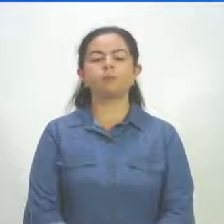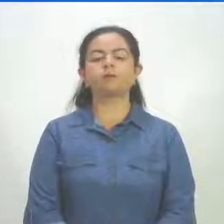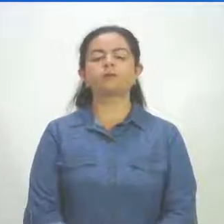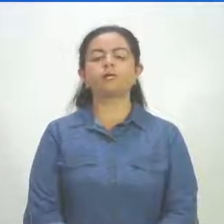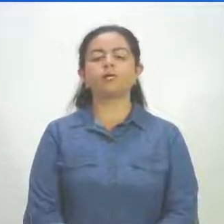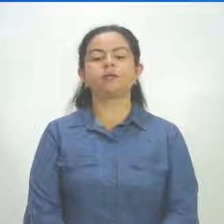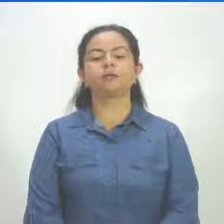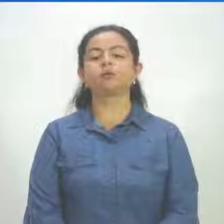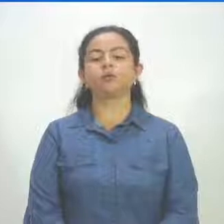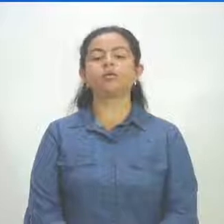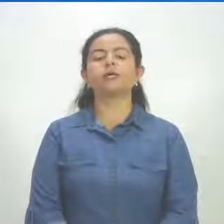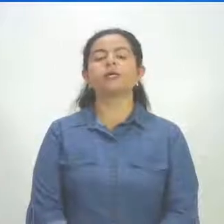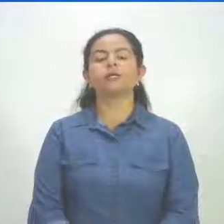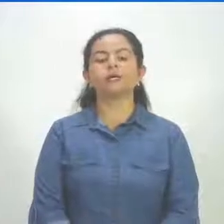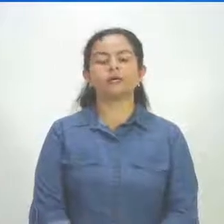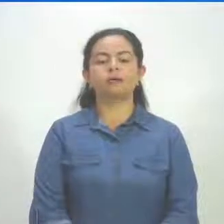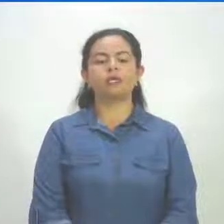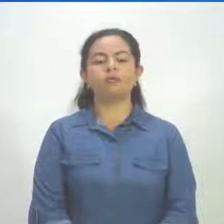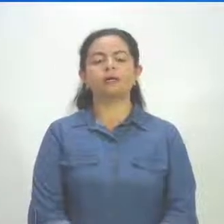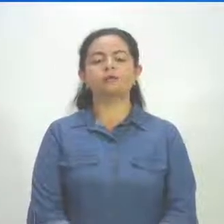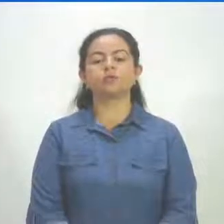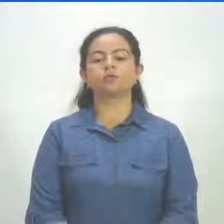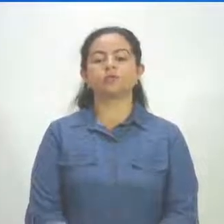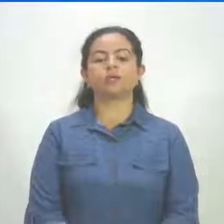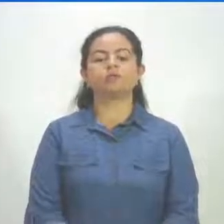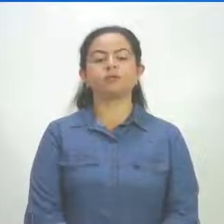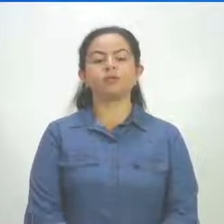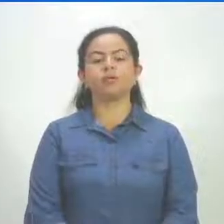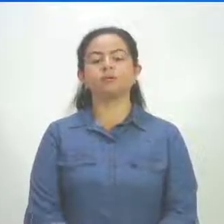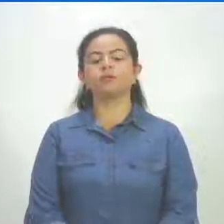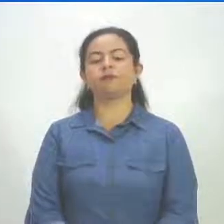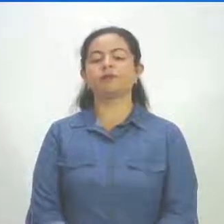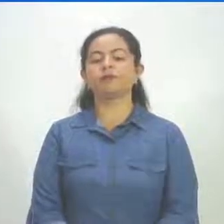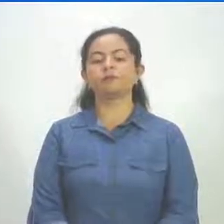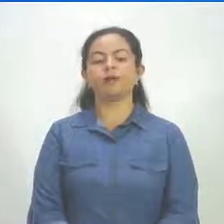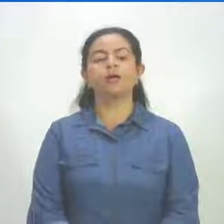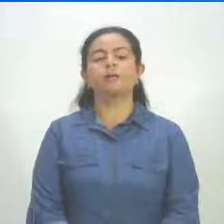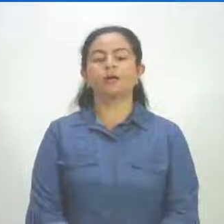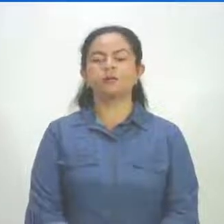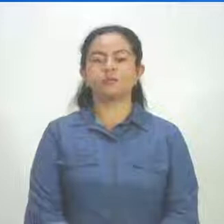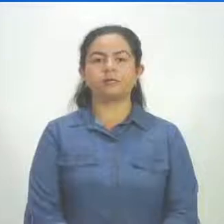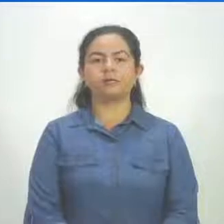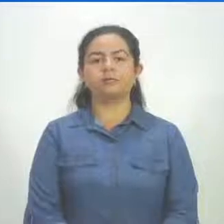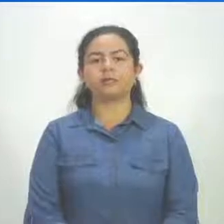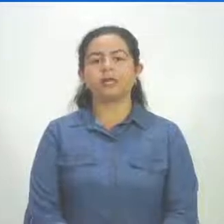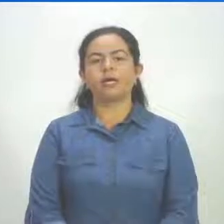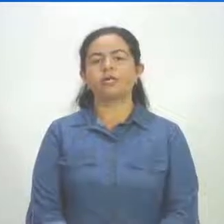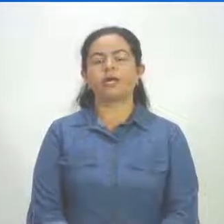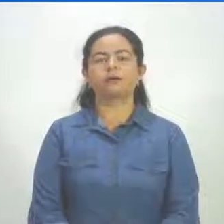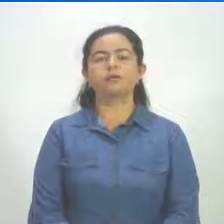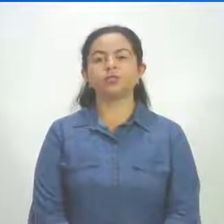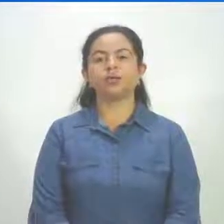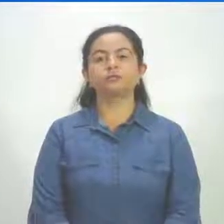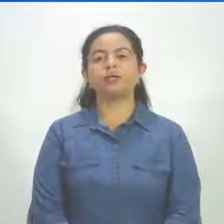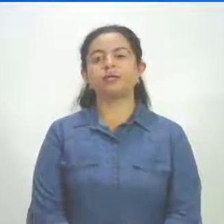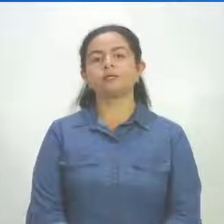orientadora, professora, doutora Ana Cláudia Ribeiro de Souza, servidora no IFAM Campus Manaus Centro. Este